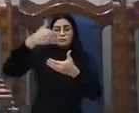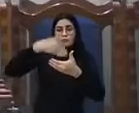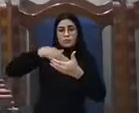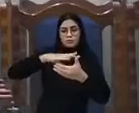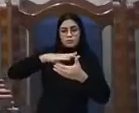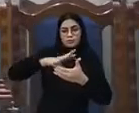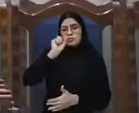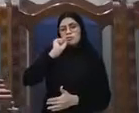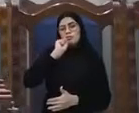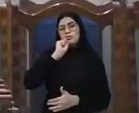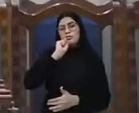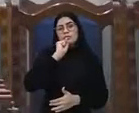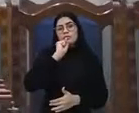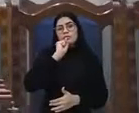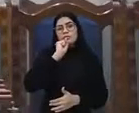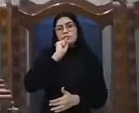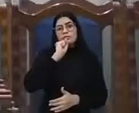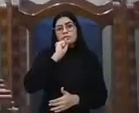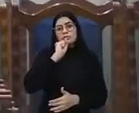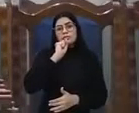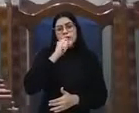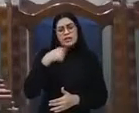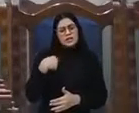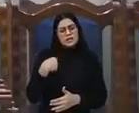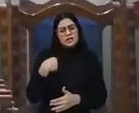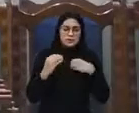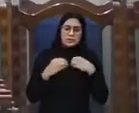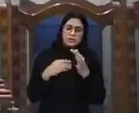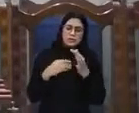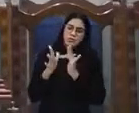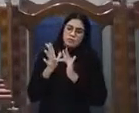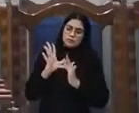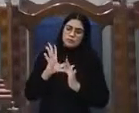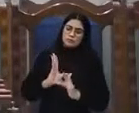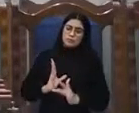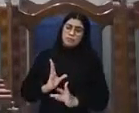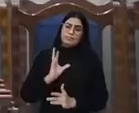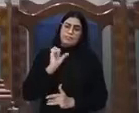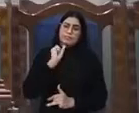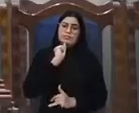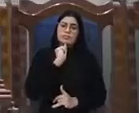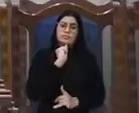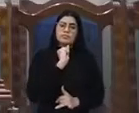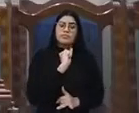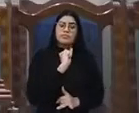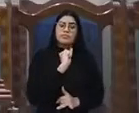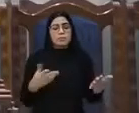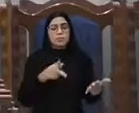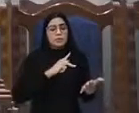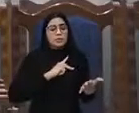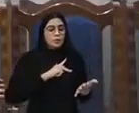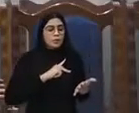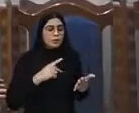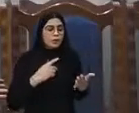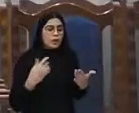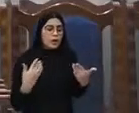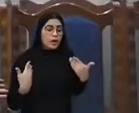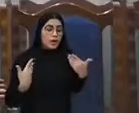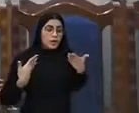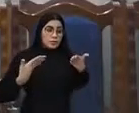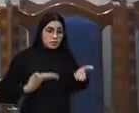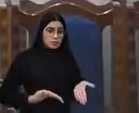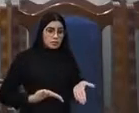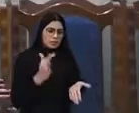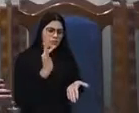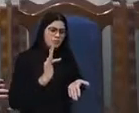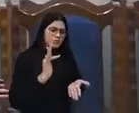seu povo dos seus pecados. Então Paulo está dizendo, olha, eu não estou aqui para trazer